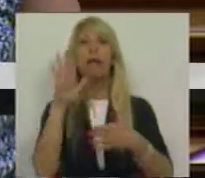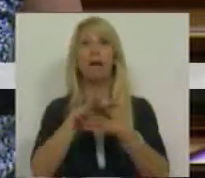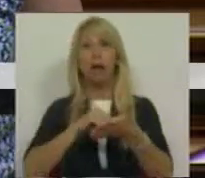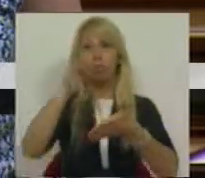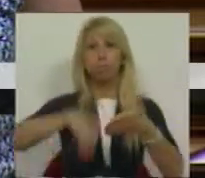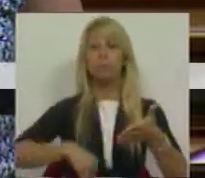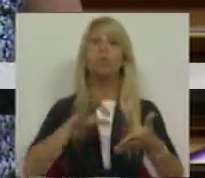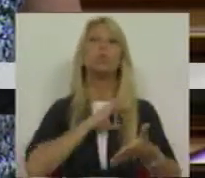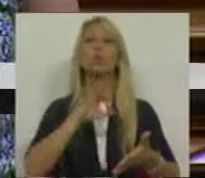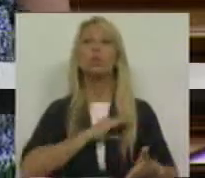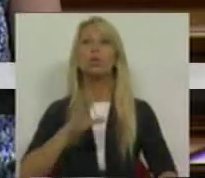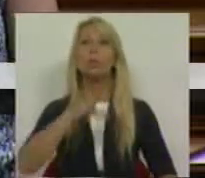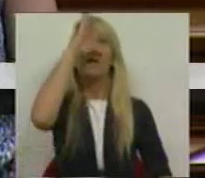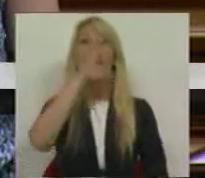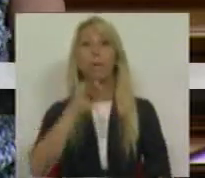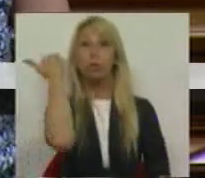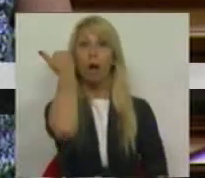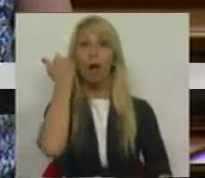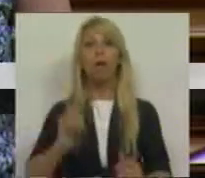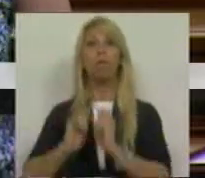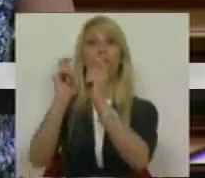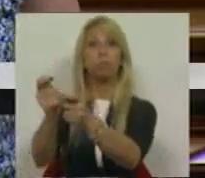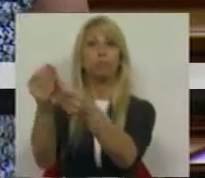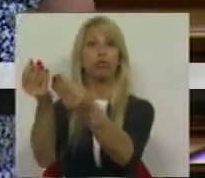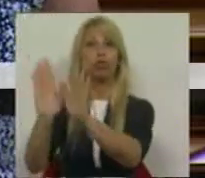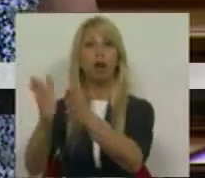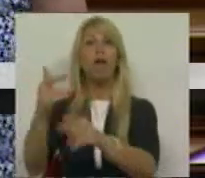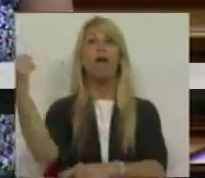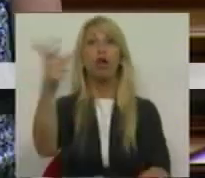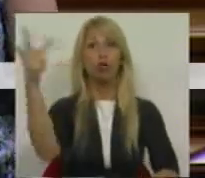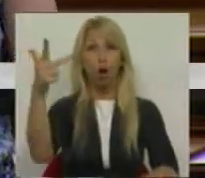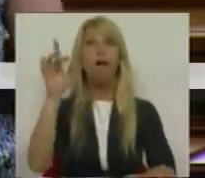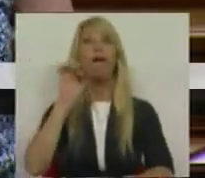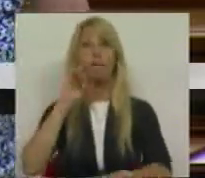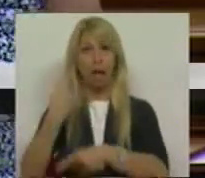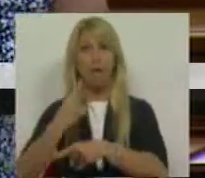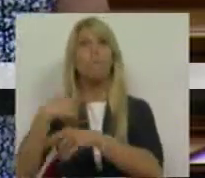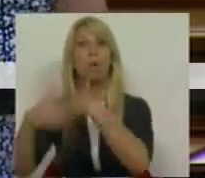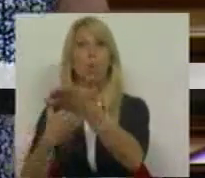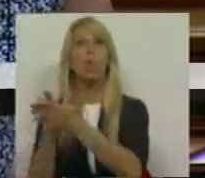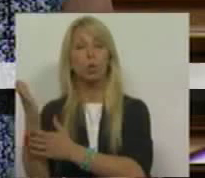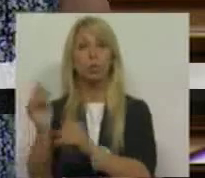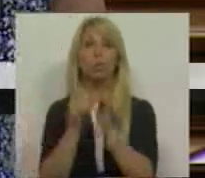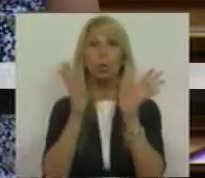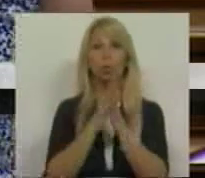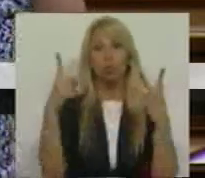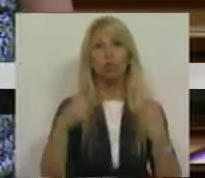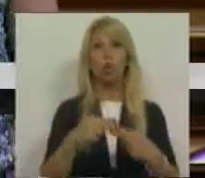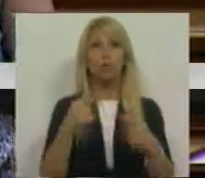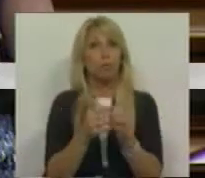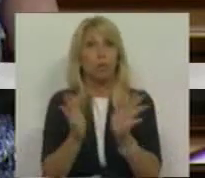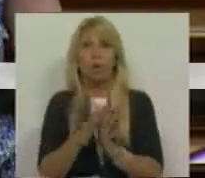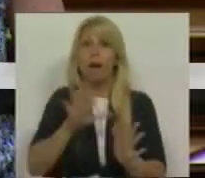Sr. Primeiro-Ministro Pedro Passos Coelho e entregue à Troika mantém a validade com todos os cortes em todas as áreas